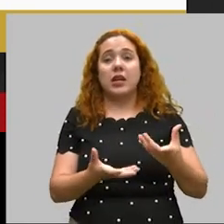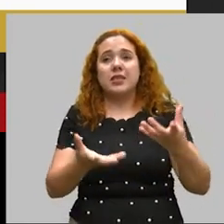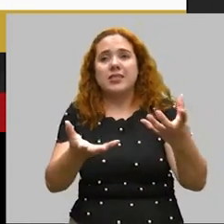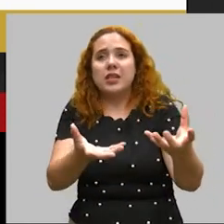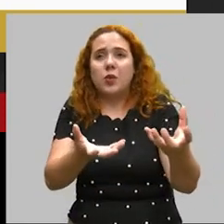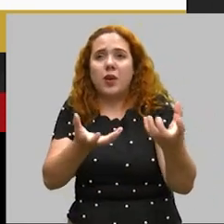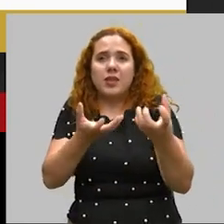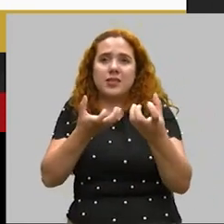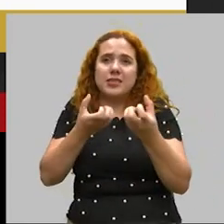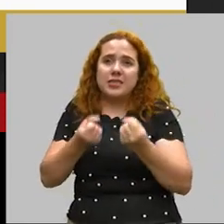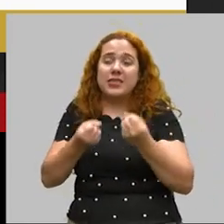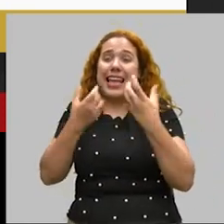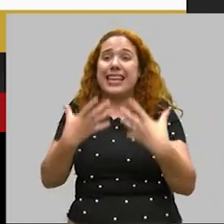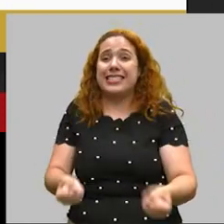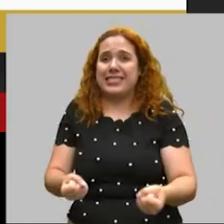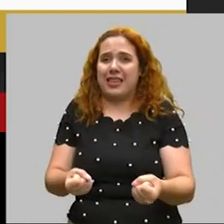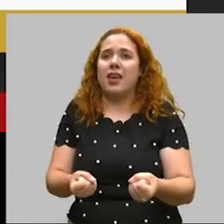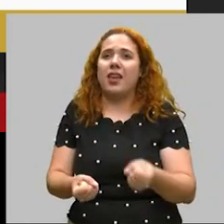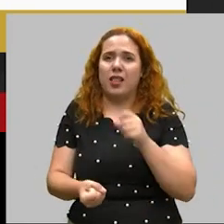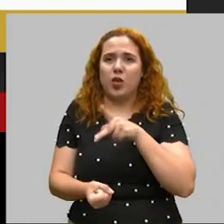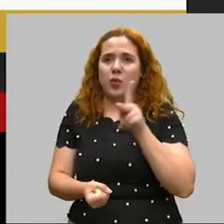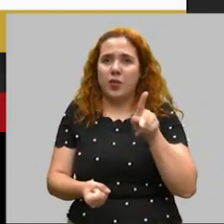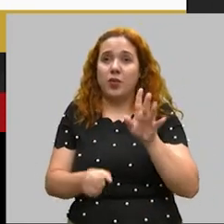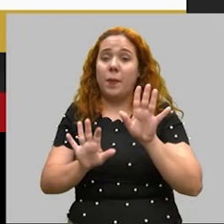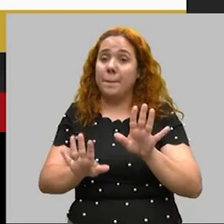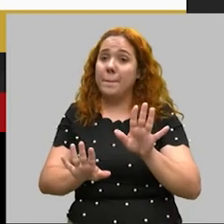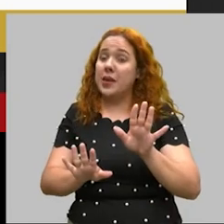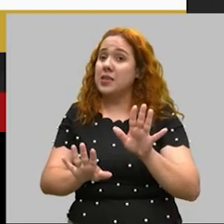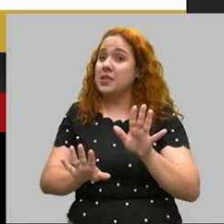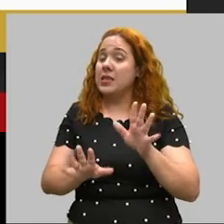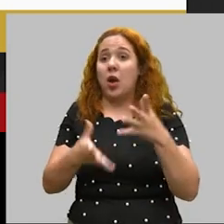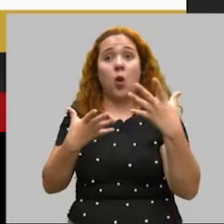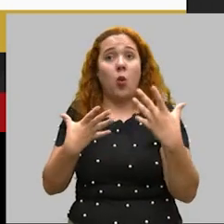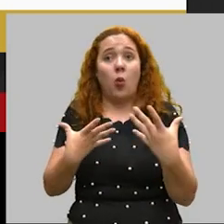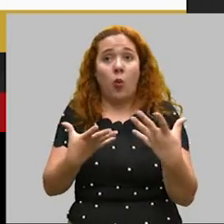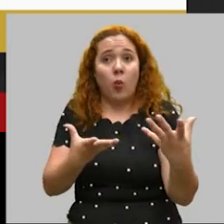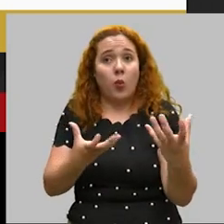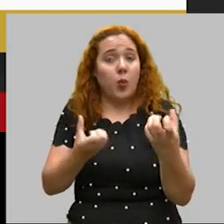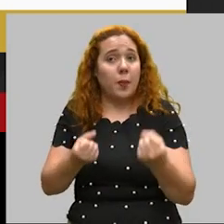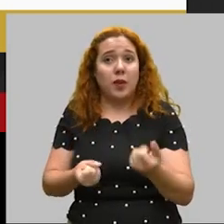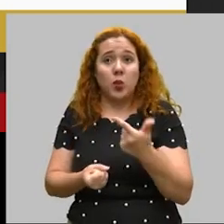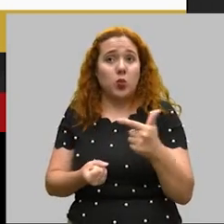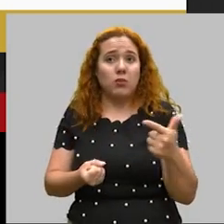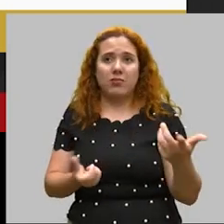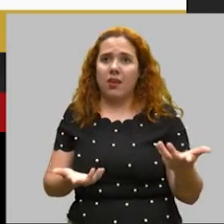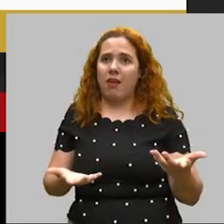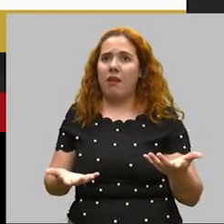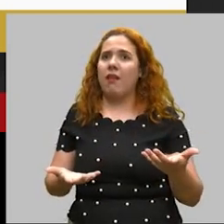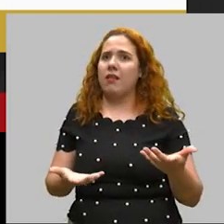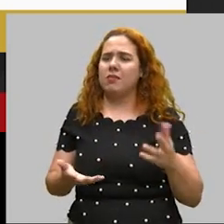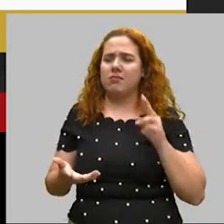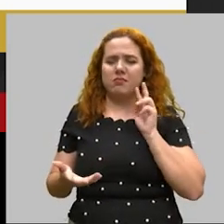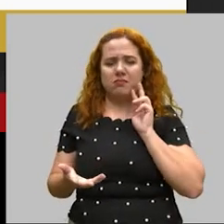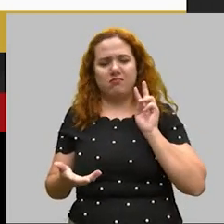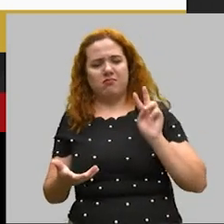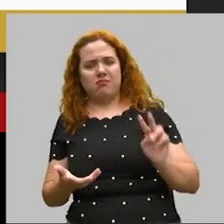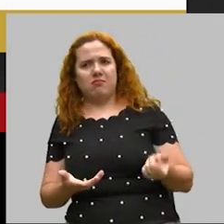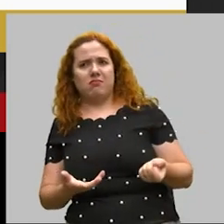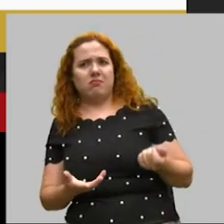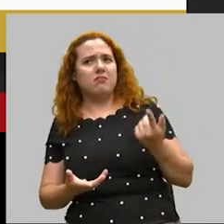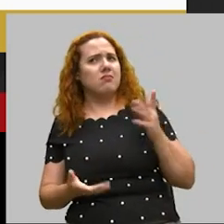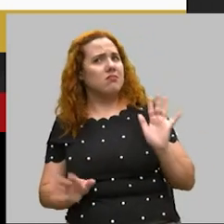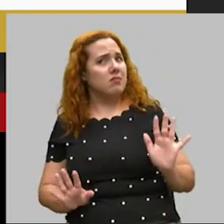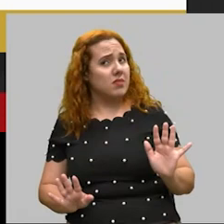forma na verdade é mal visto pelos pelos outros então esse profissional ele tem essa capacidade coletiva de trabalho de